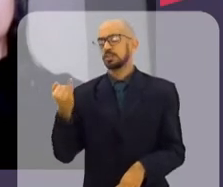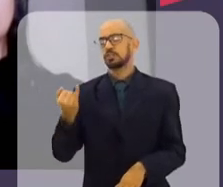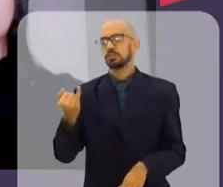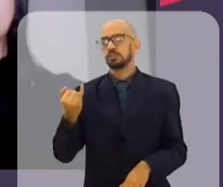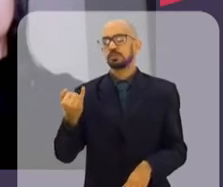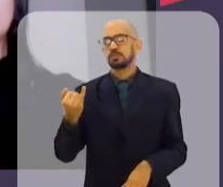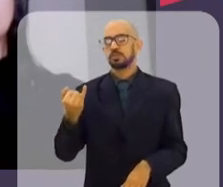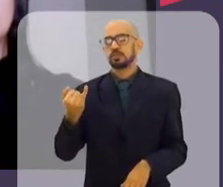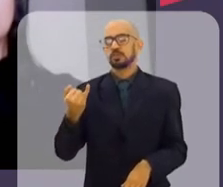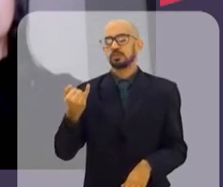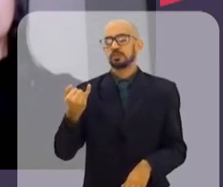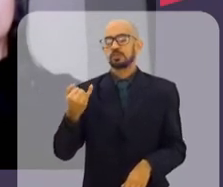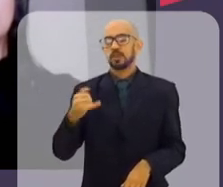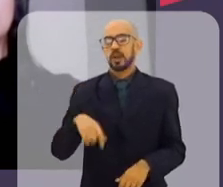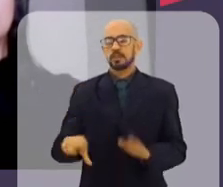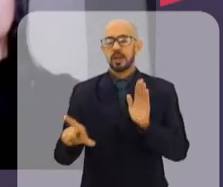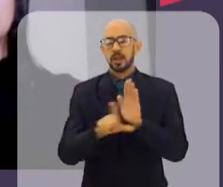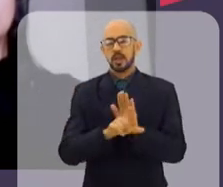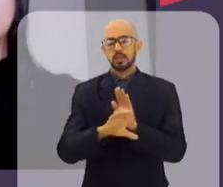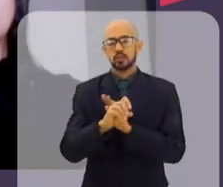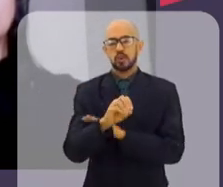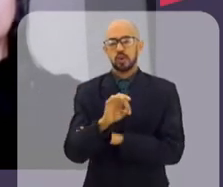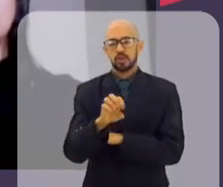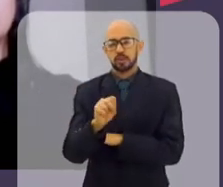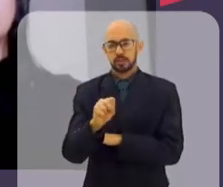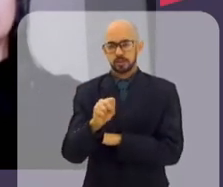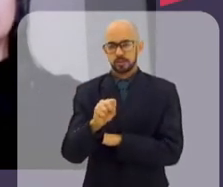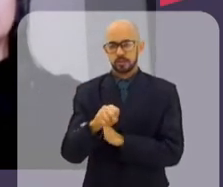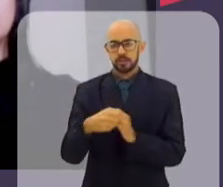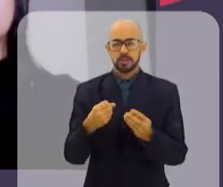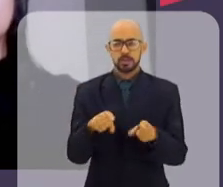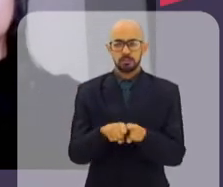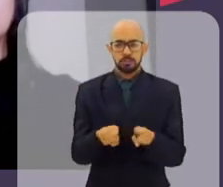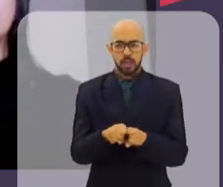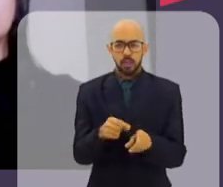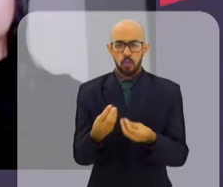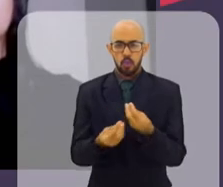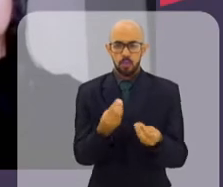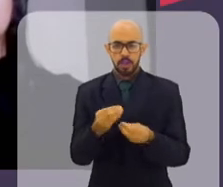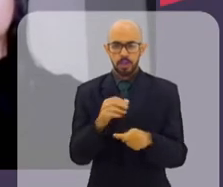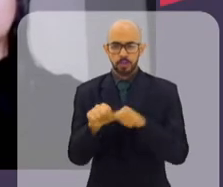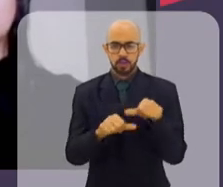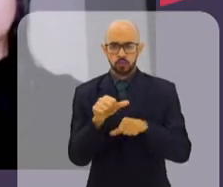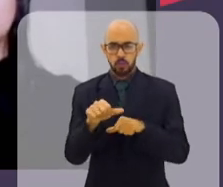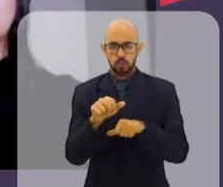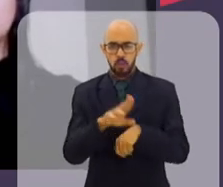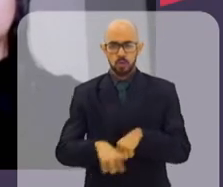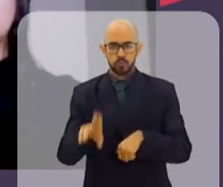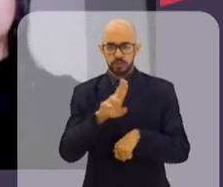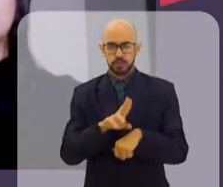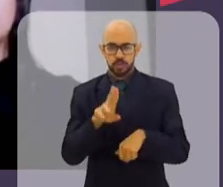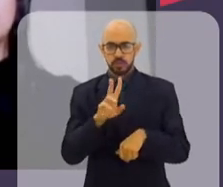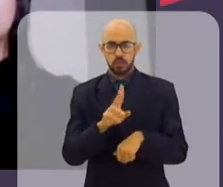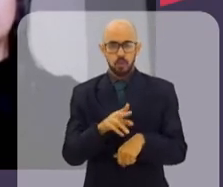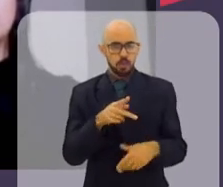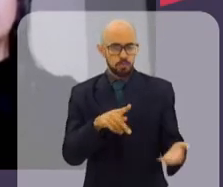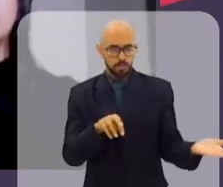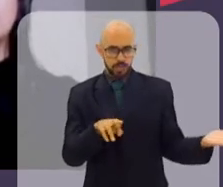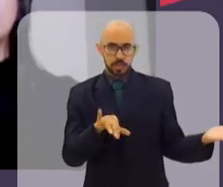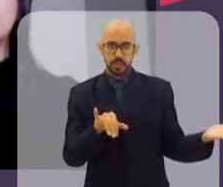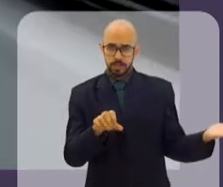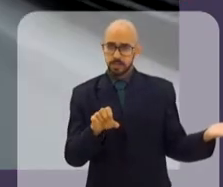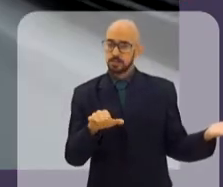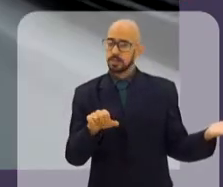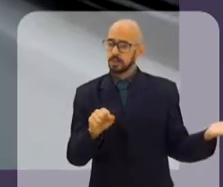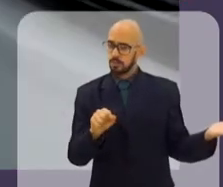importantíssimo assim, a lei de cotas e como ela veio transformando a universidade, como a Patrícia